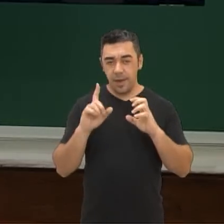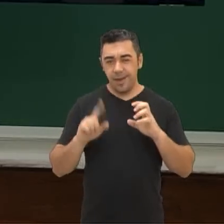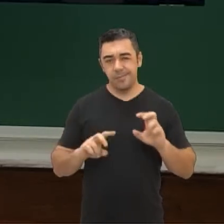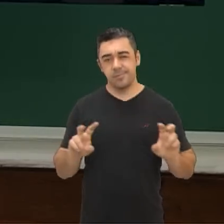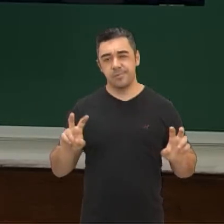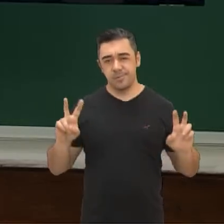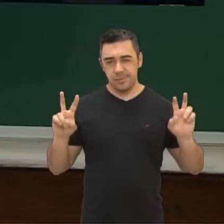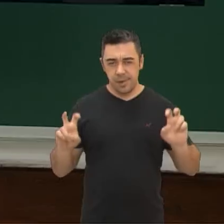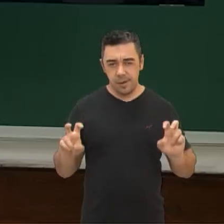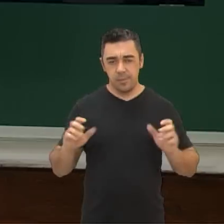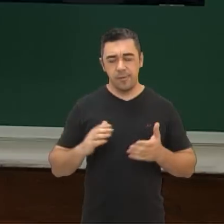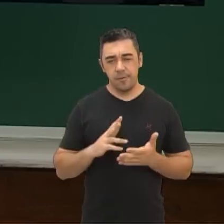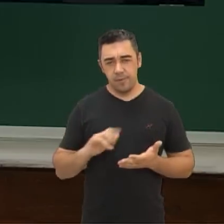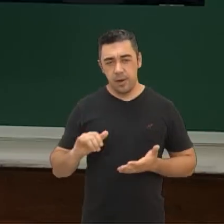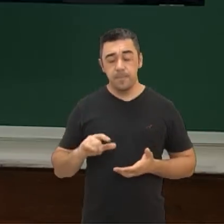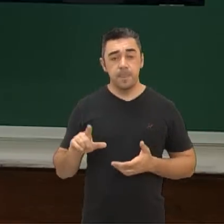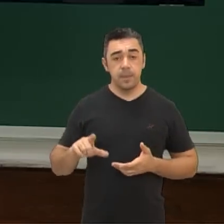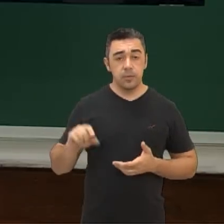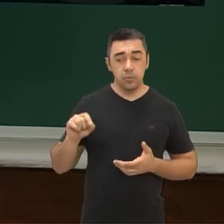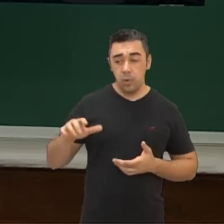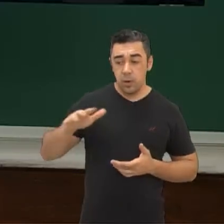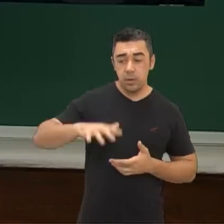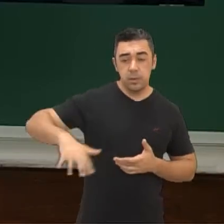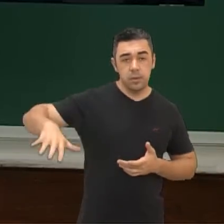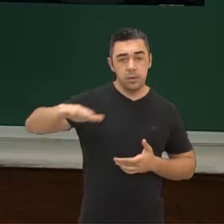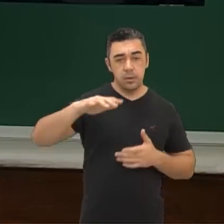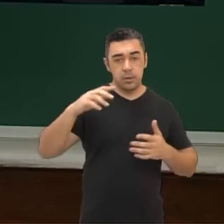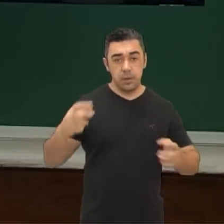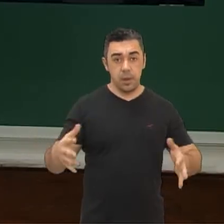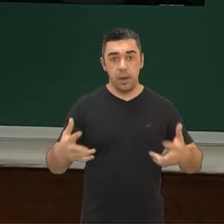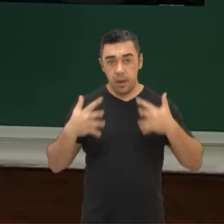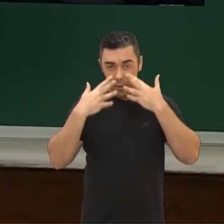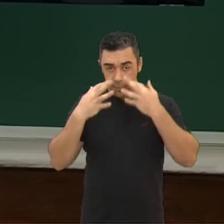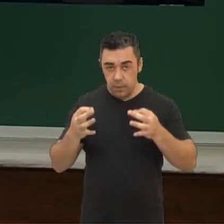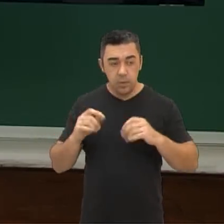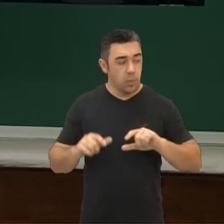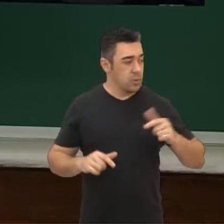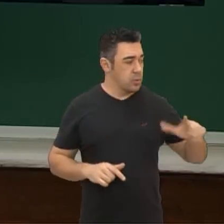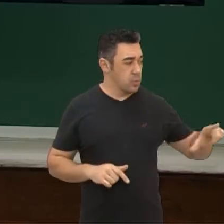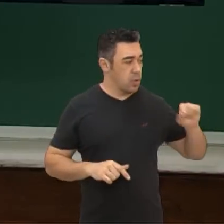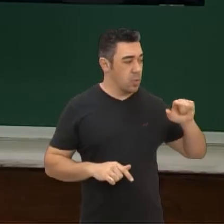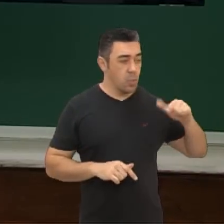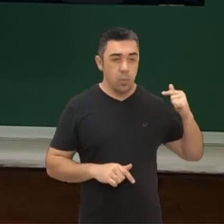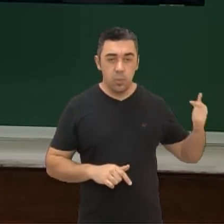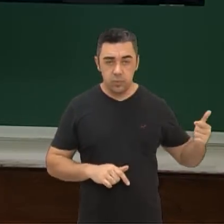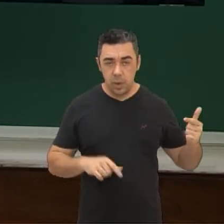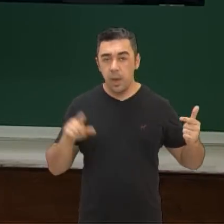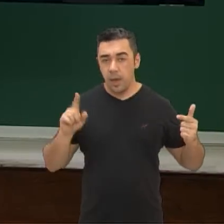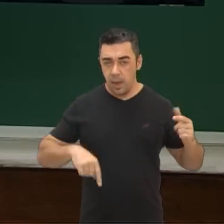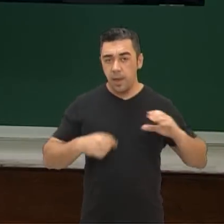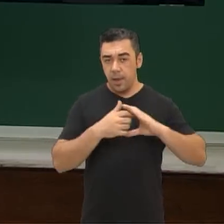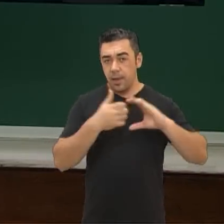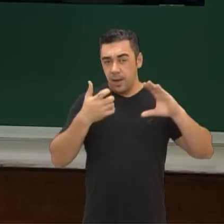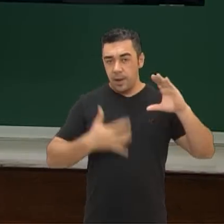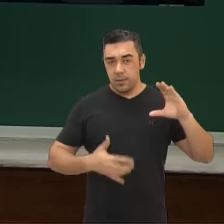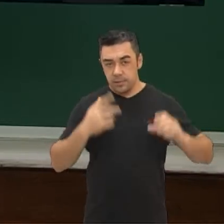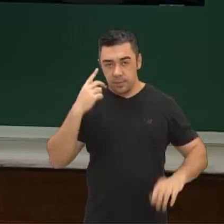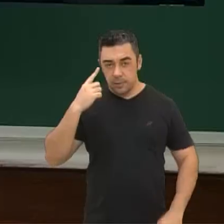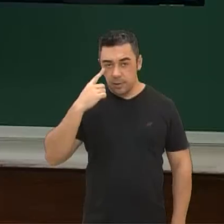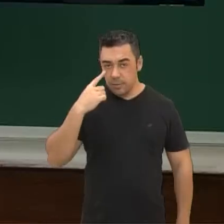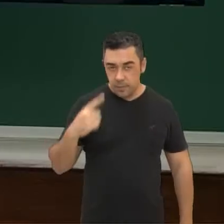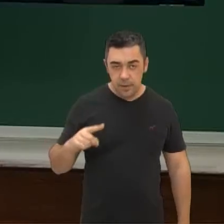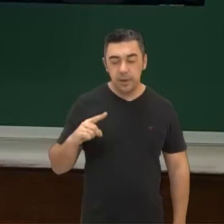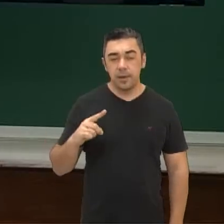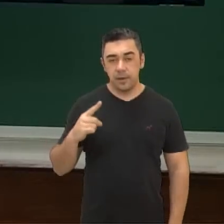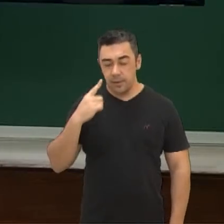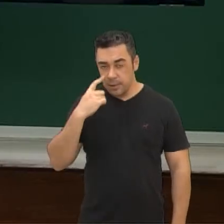diálogo que prepara o contexto da embolada. Então, antes de começar a música em si, eles vão conversando, né, em voz alta, como